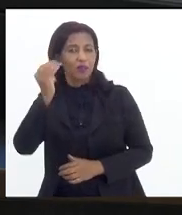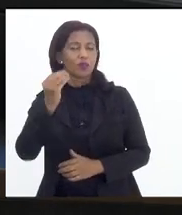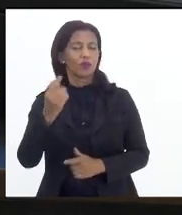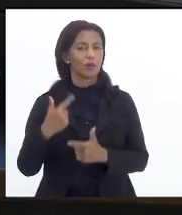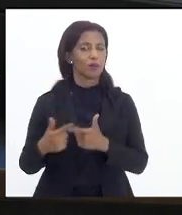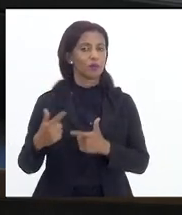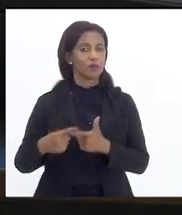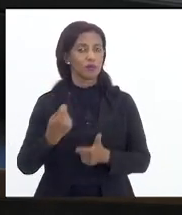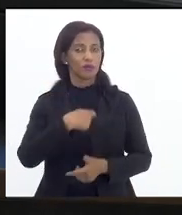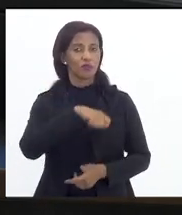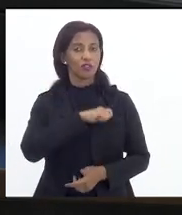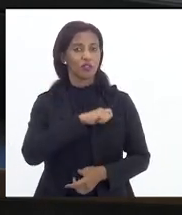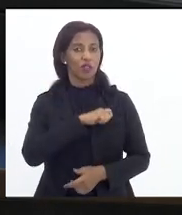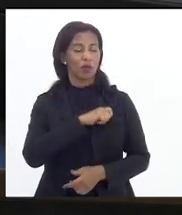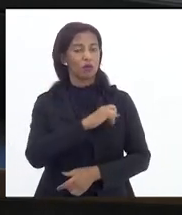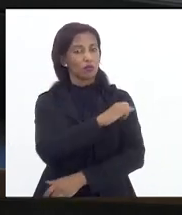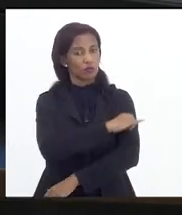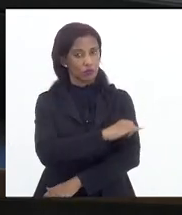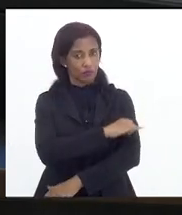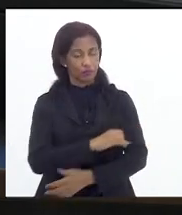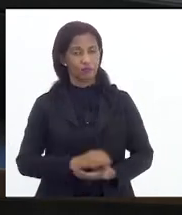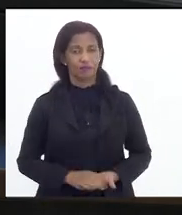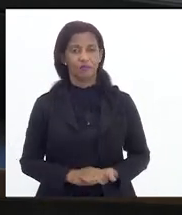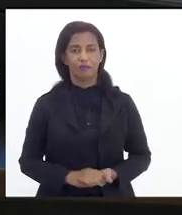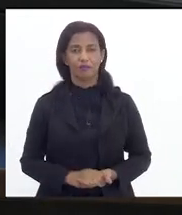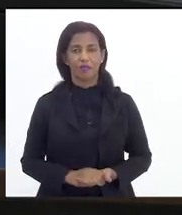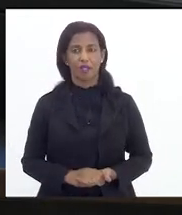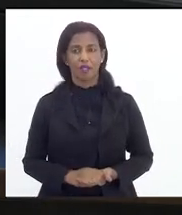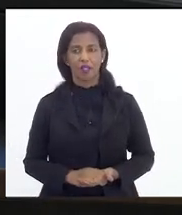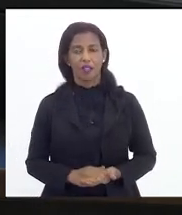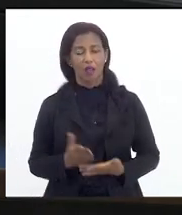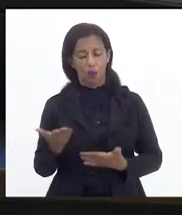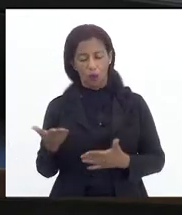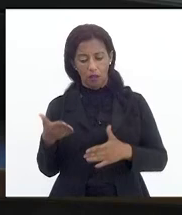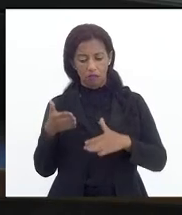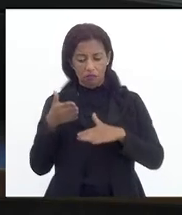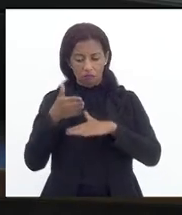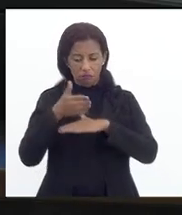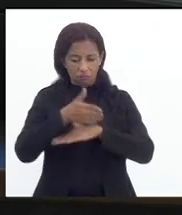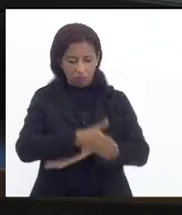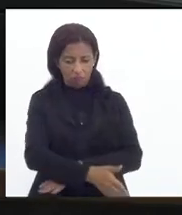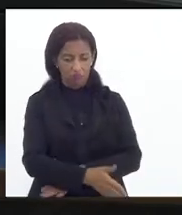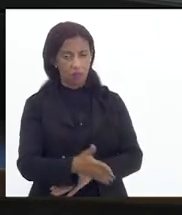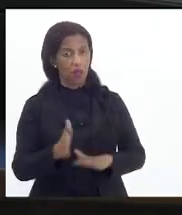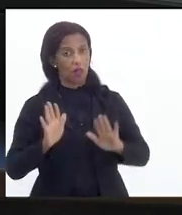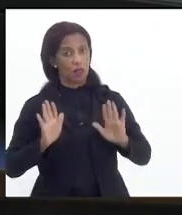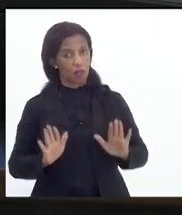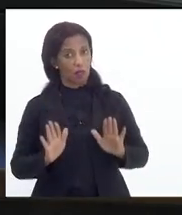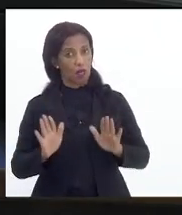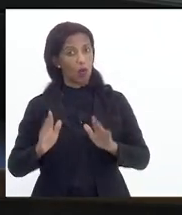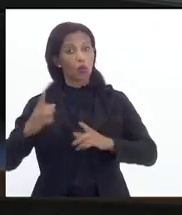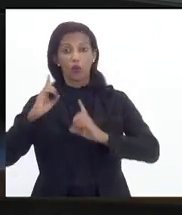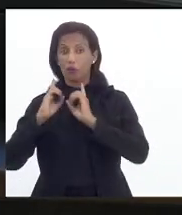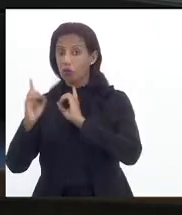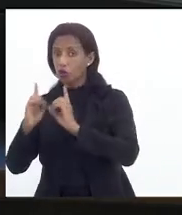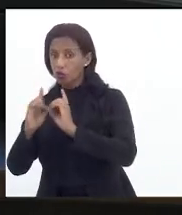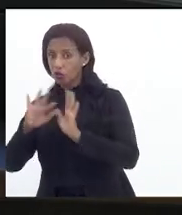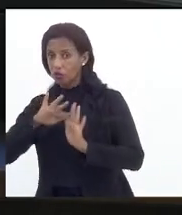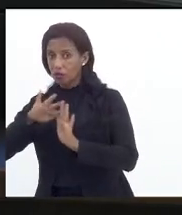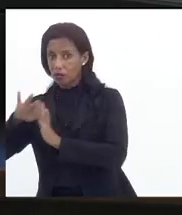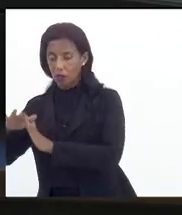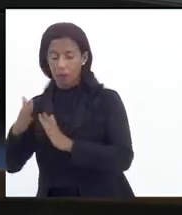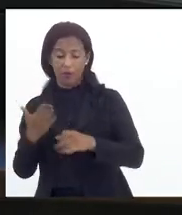fiscal do Rio de Janeiro é a etapa que nós estamos entrando agora não exatamente o que nós vamos discutir aqui